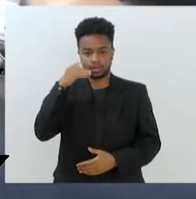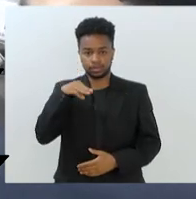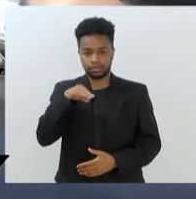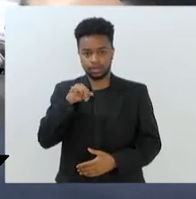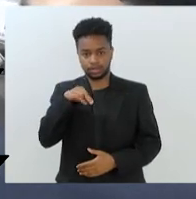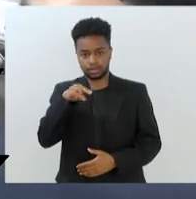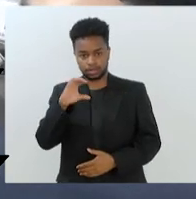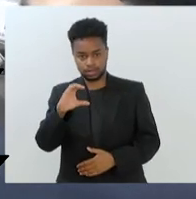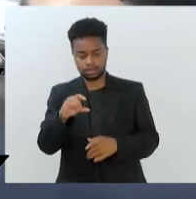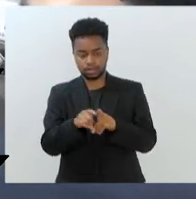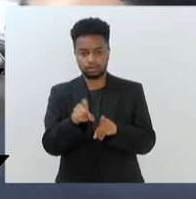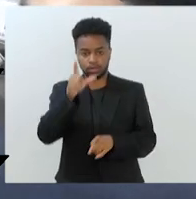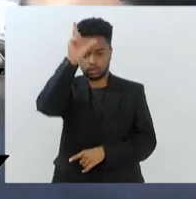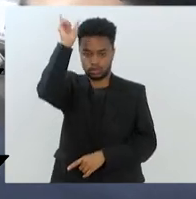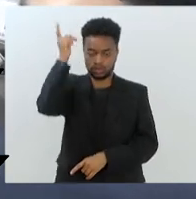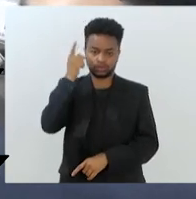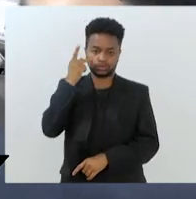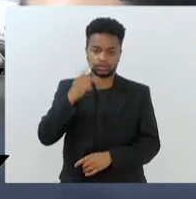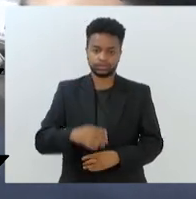Paulo.